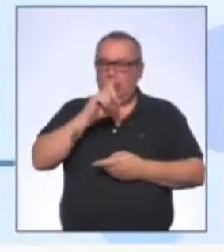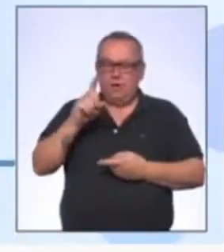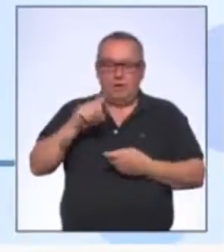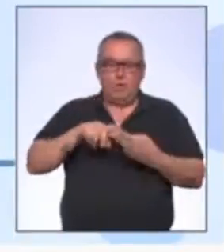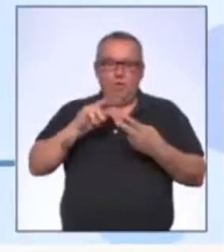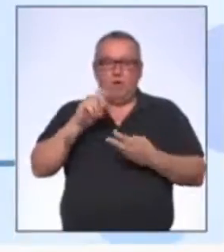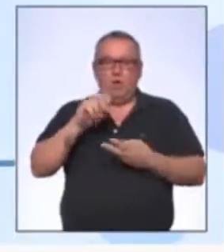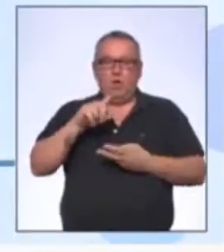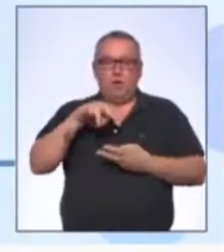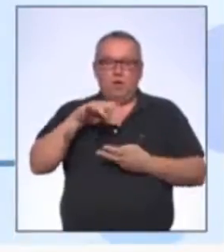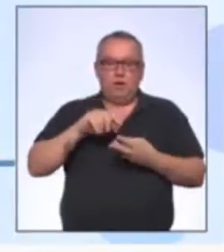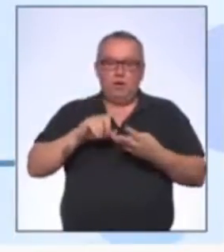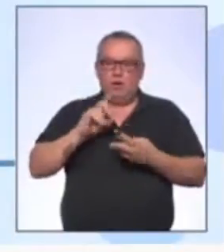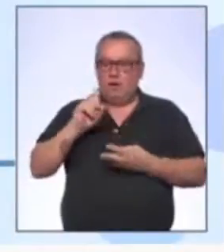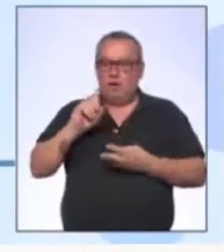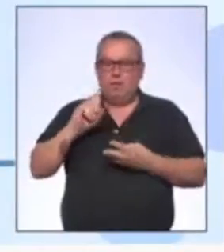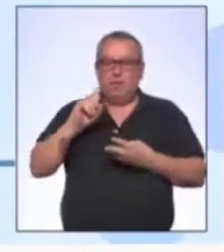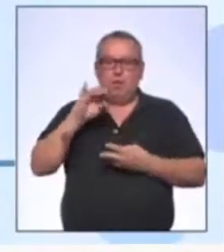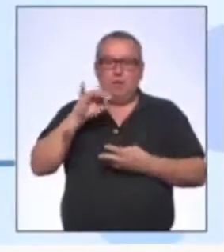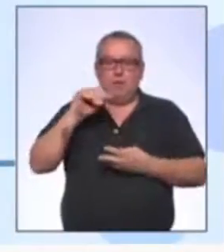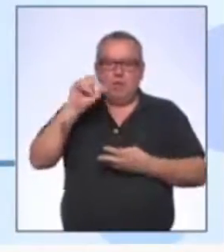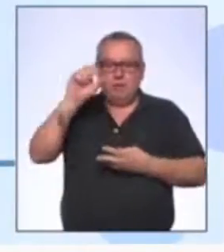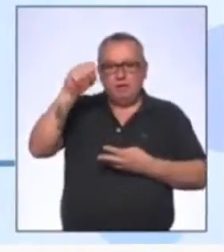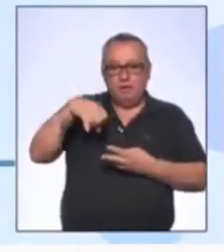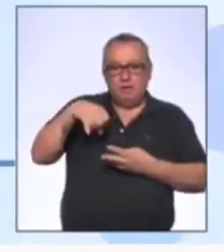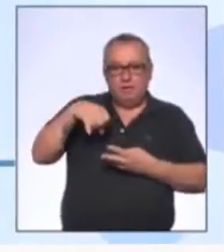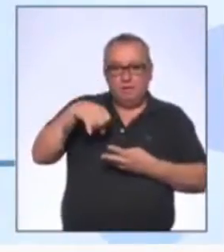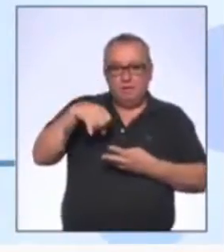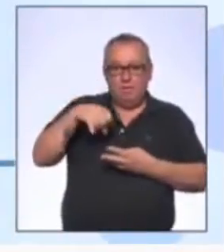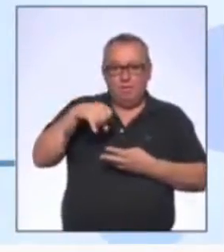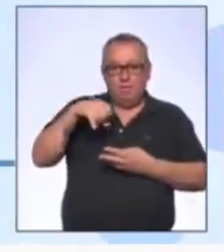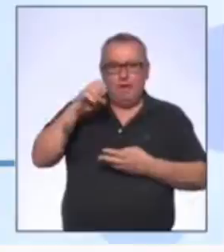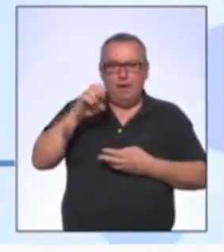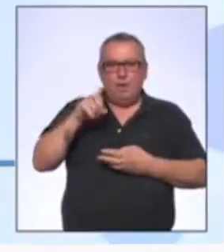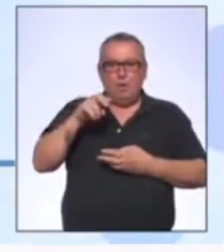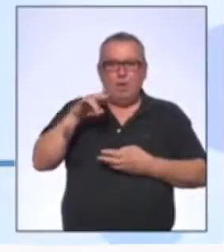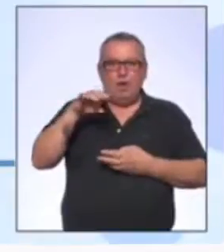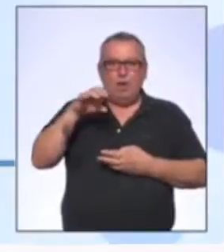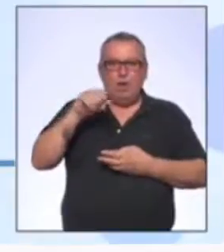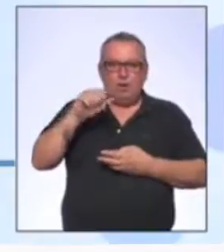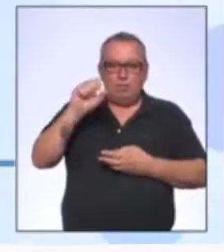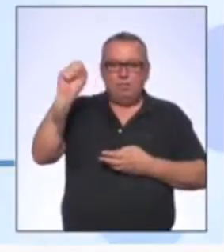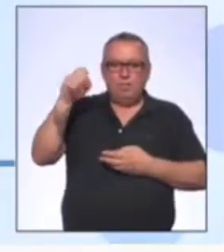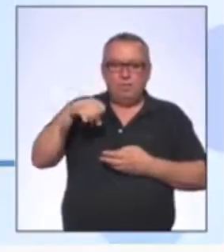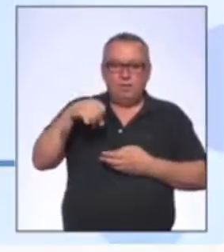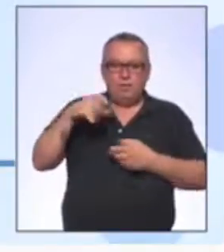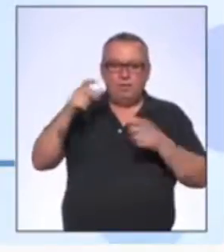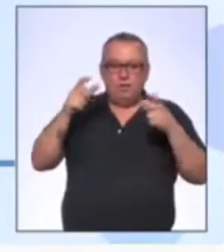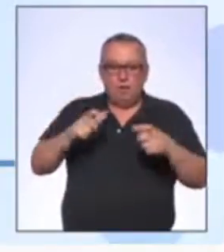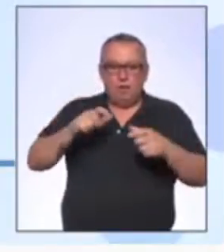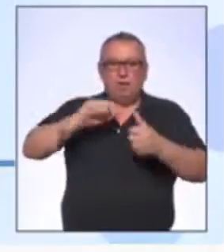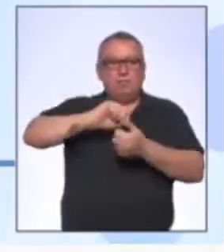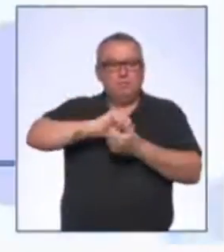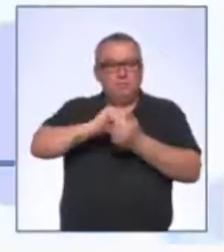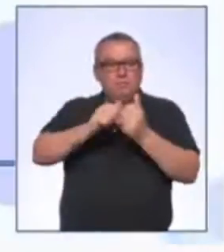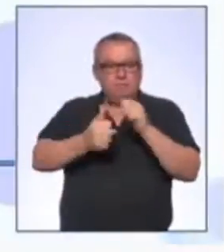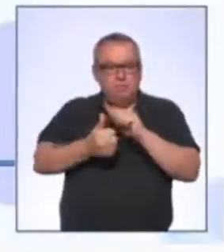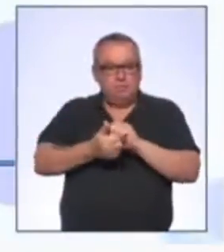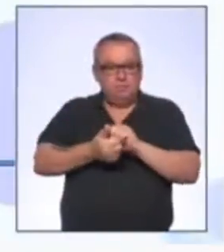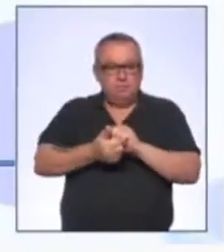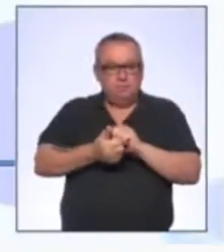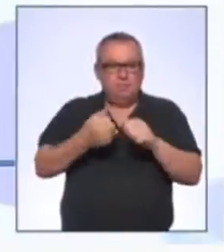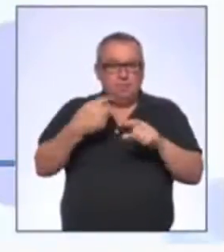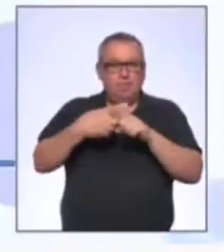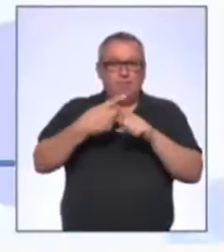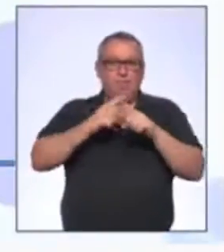a heloísa não a bianca assim a maria eduarda falou assim em loco o adequado em locais adequados